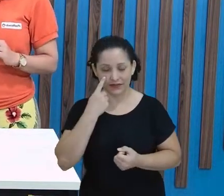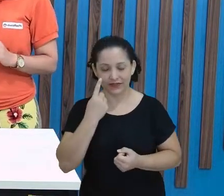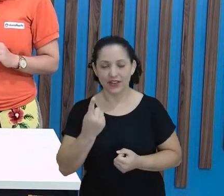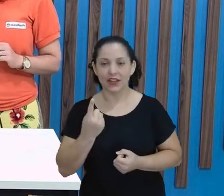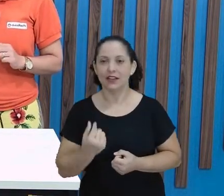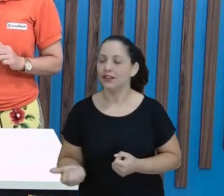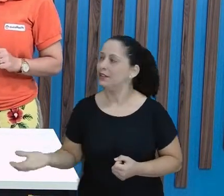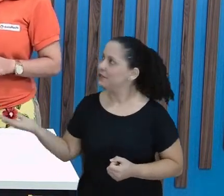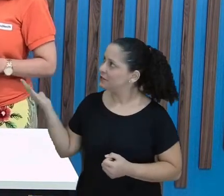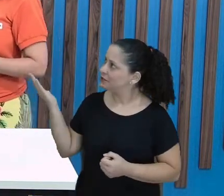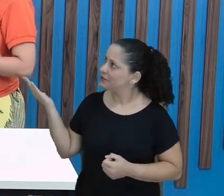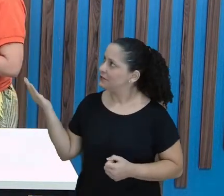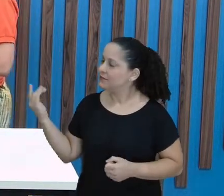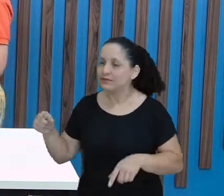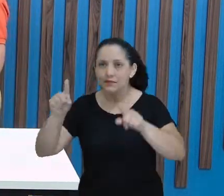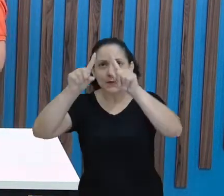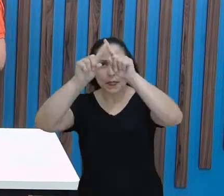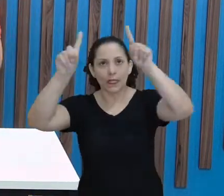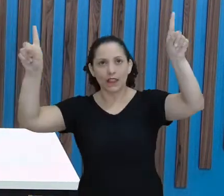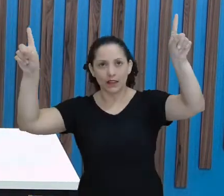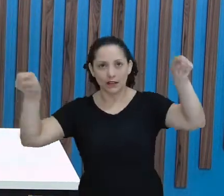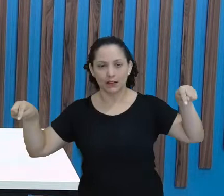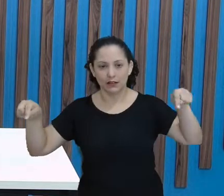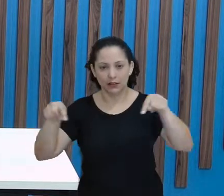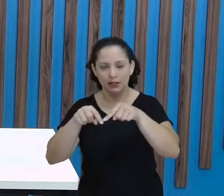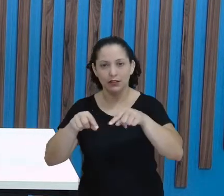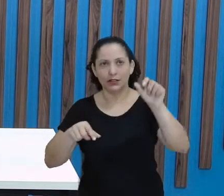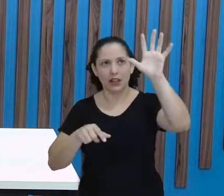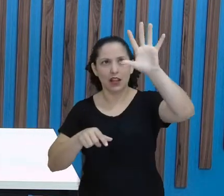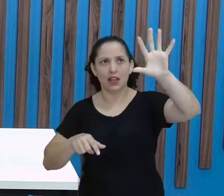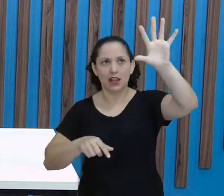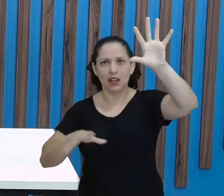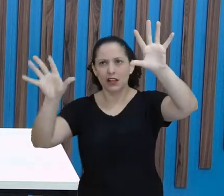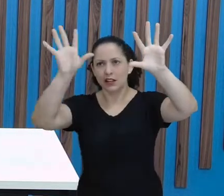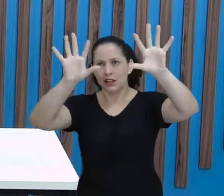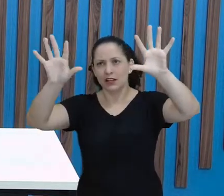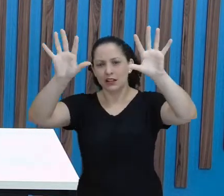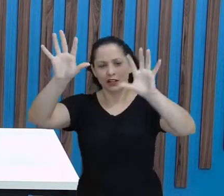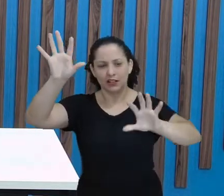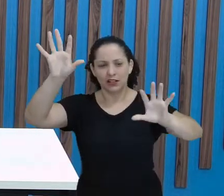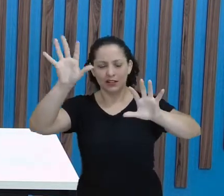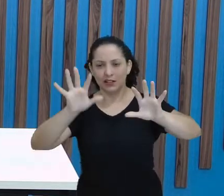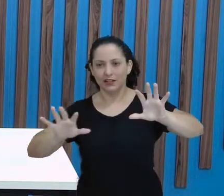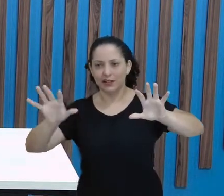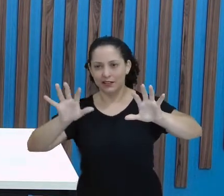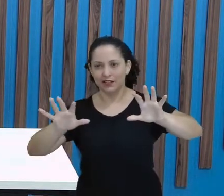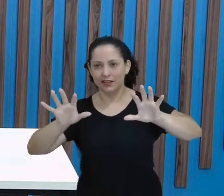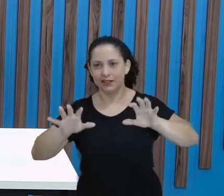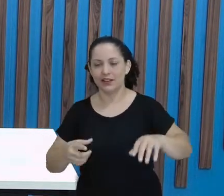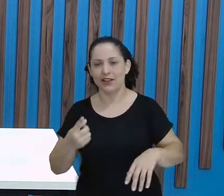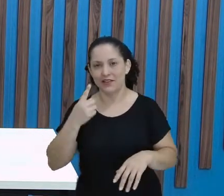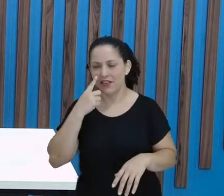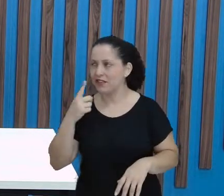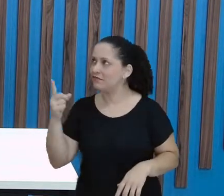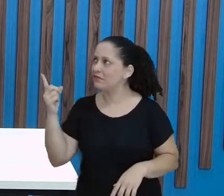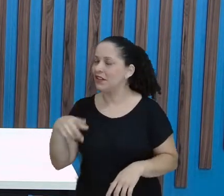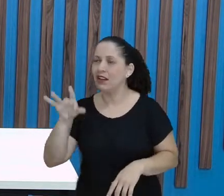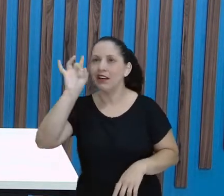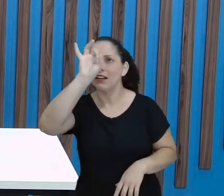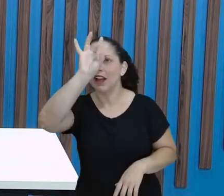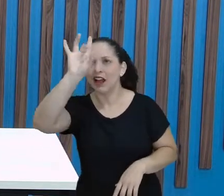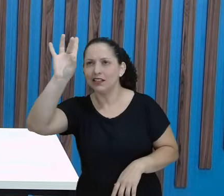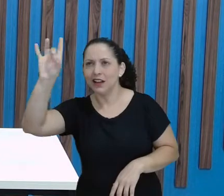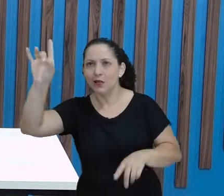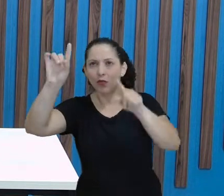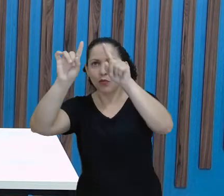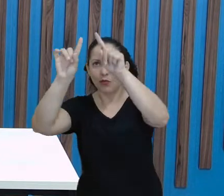Percebam essa malha quadriculada que eu tenho aqui, considerando cada quadradinho como unidade de área,